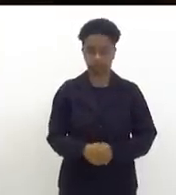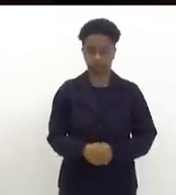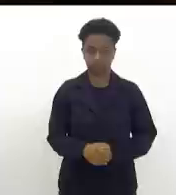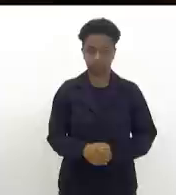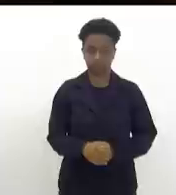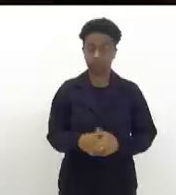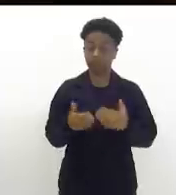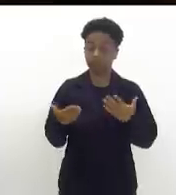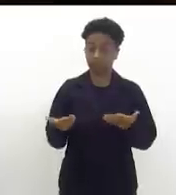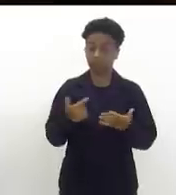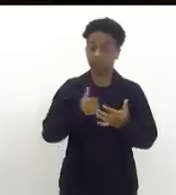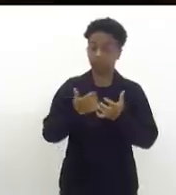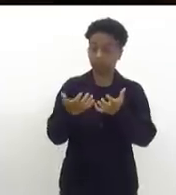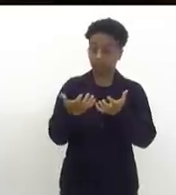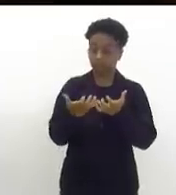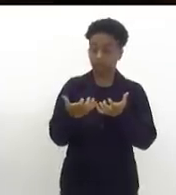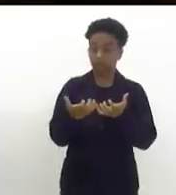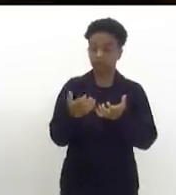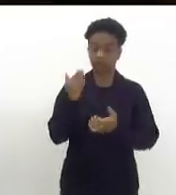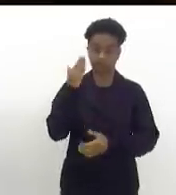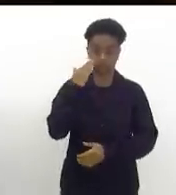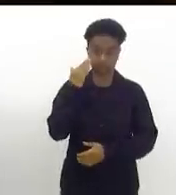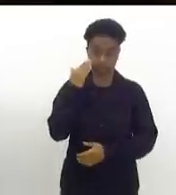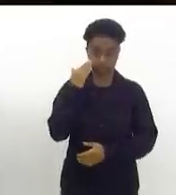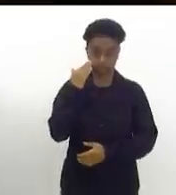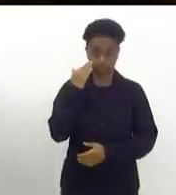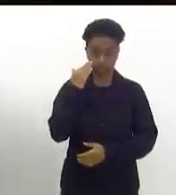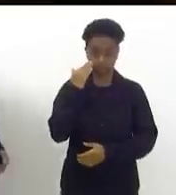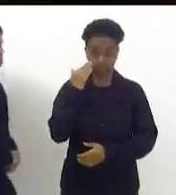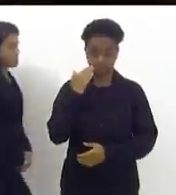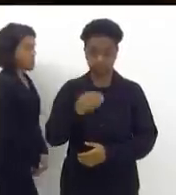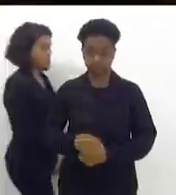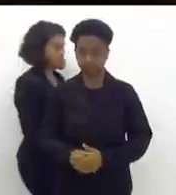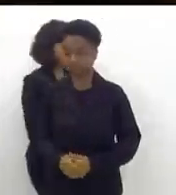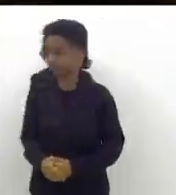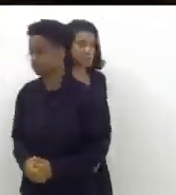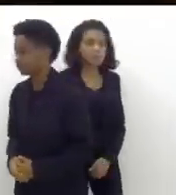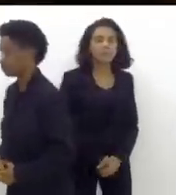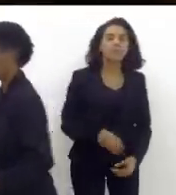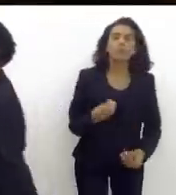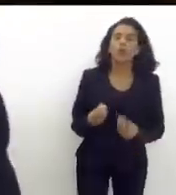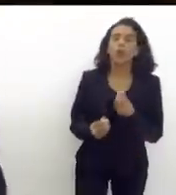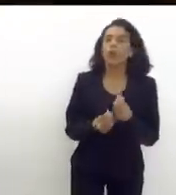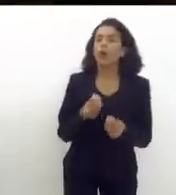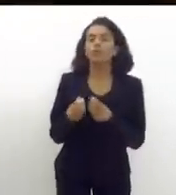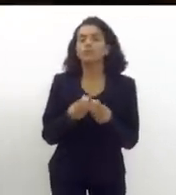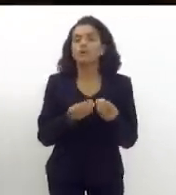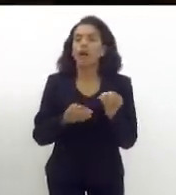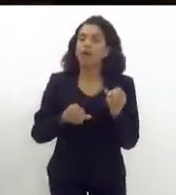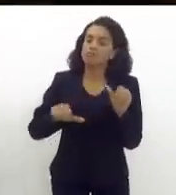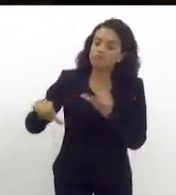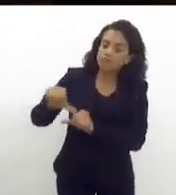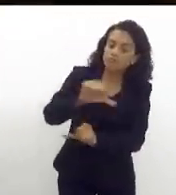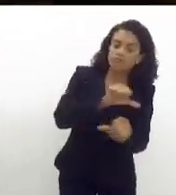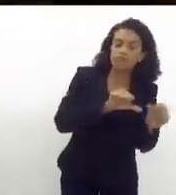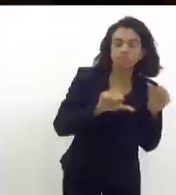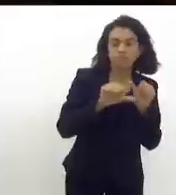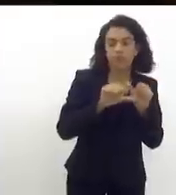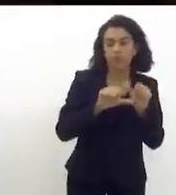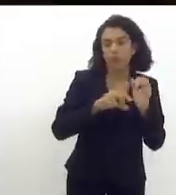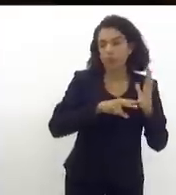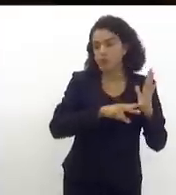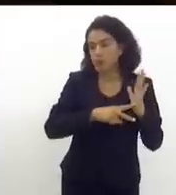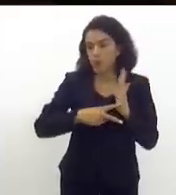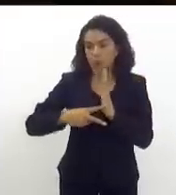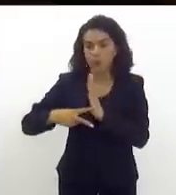eu quero e gostaria de saber Como será a reposição dos condomínios